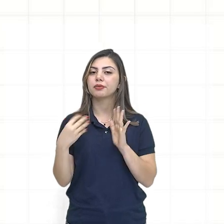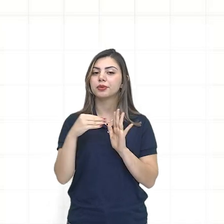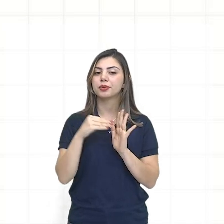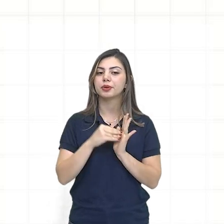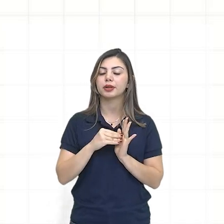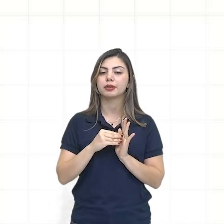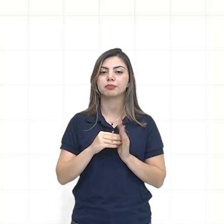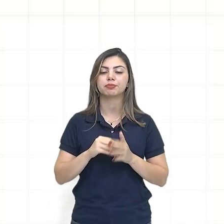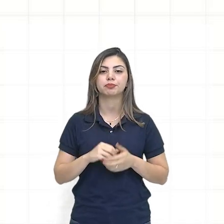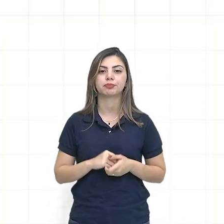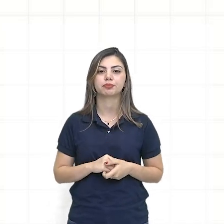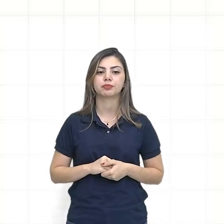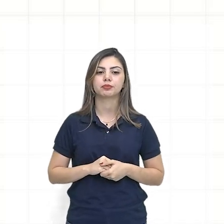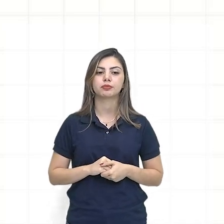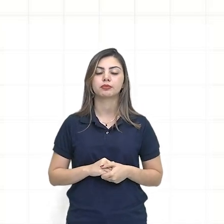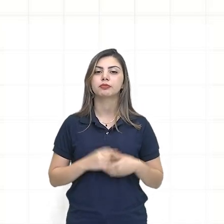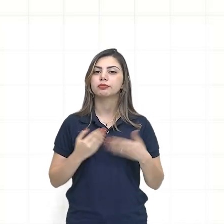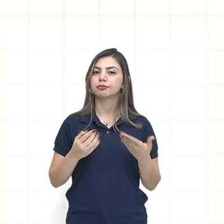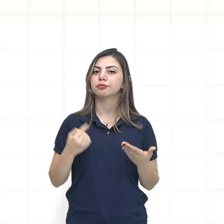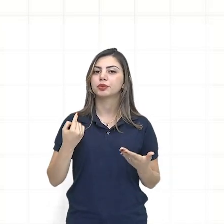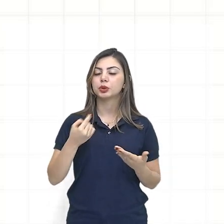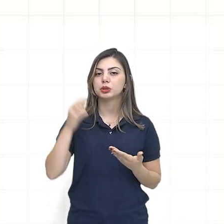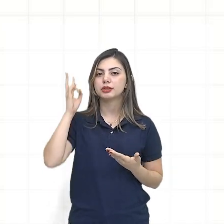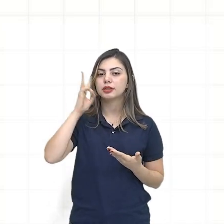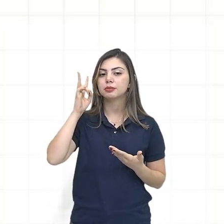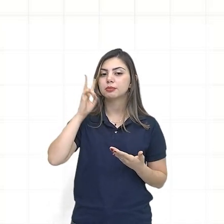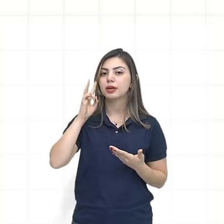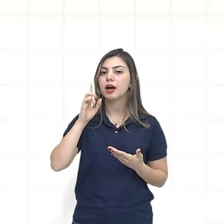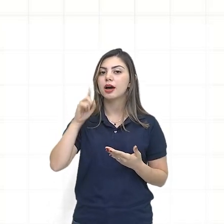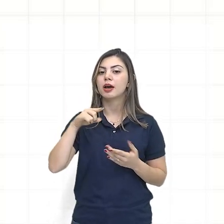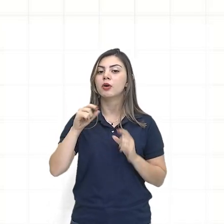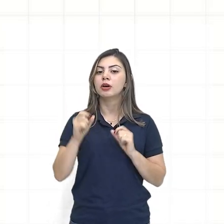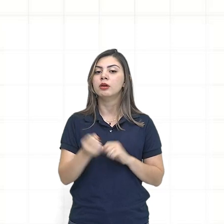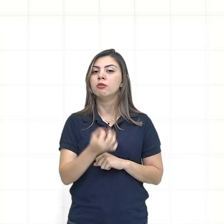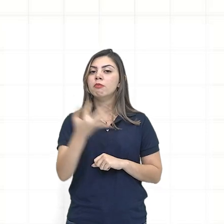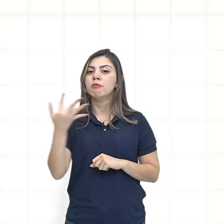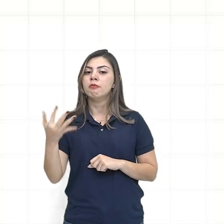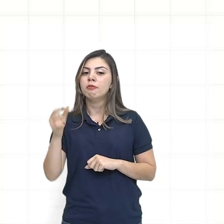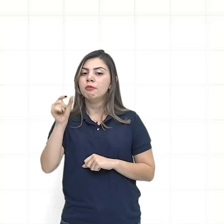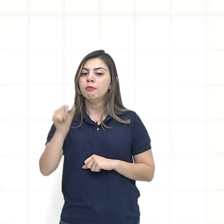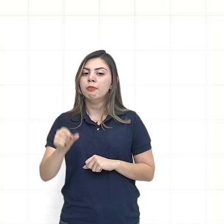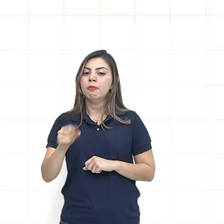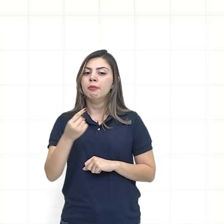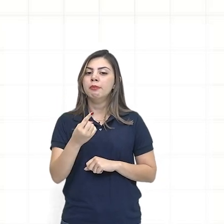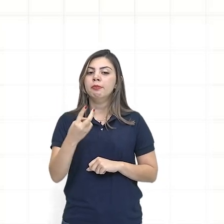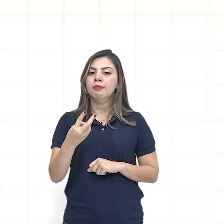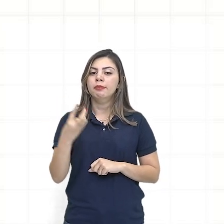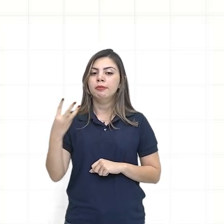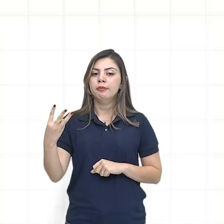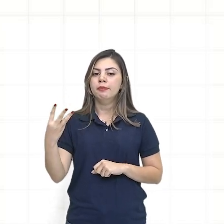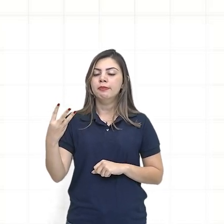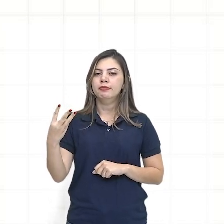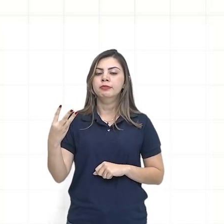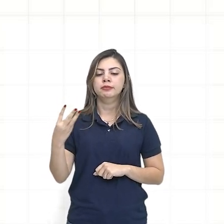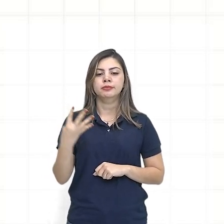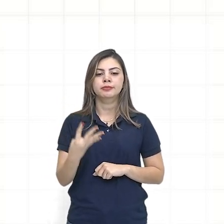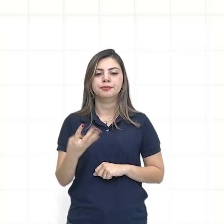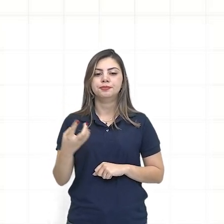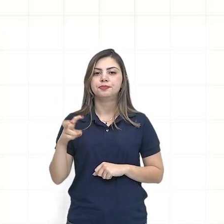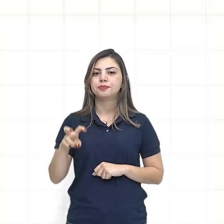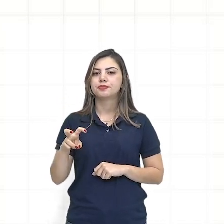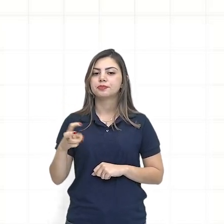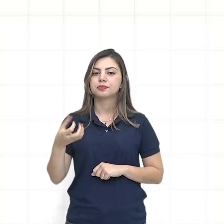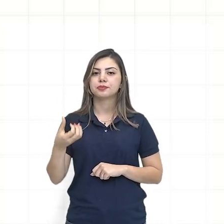tá, pessoal? Só para lembrar que nós estamos trabalhando com quantos bastões aqui, ó? 1, 2, 3, né?